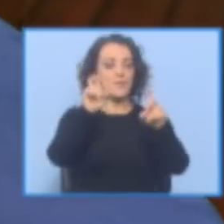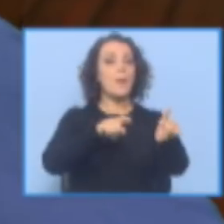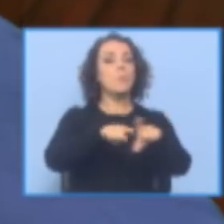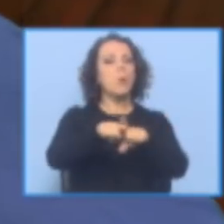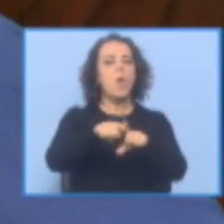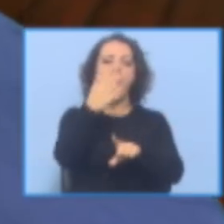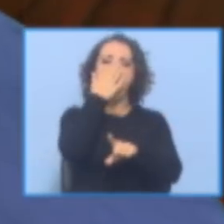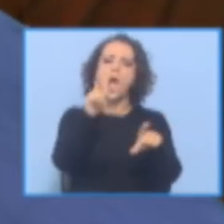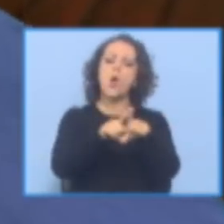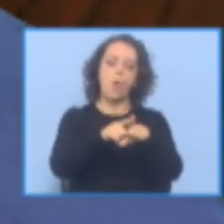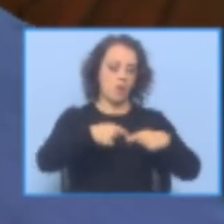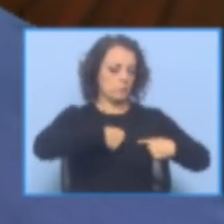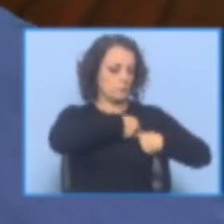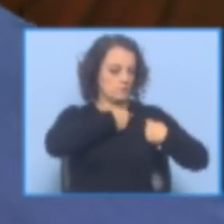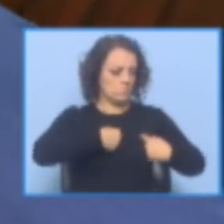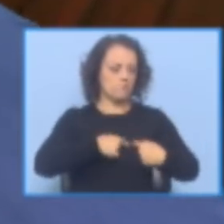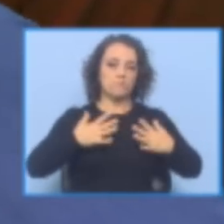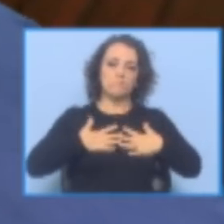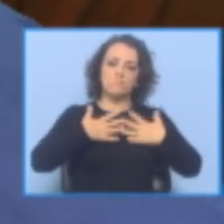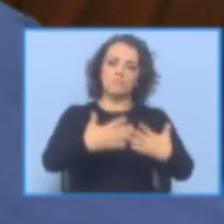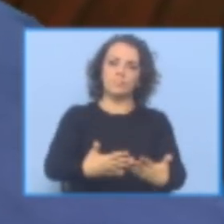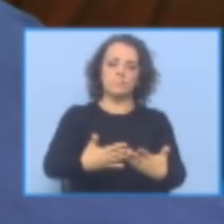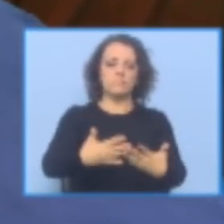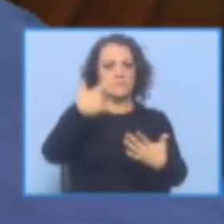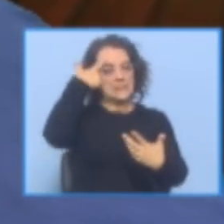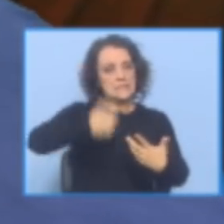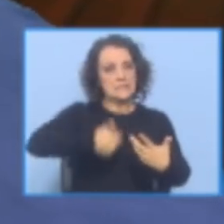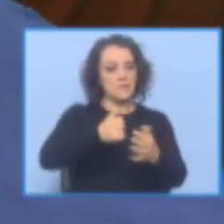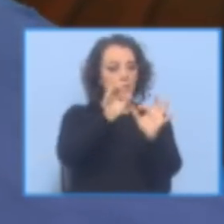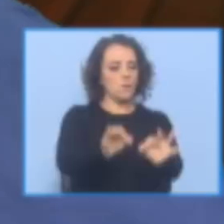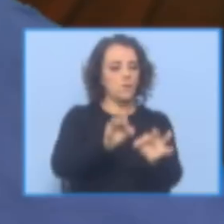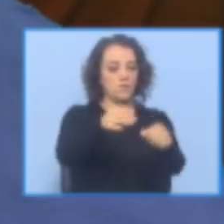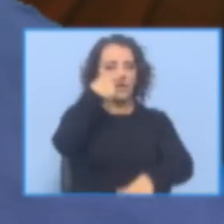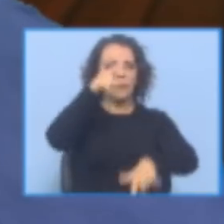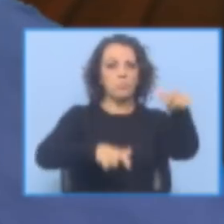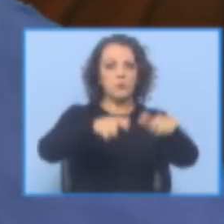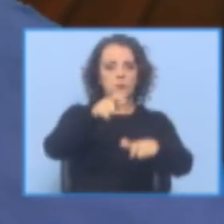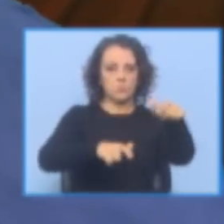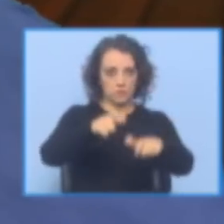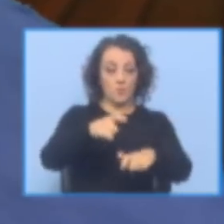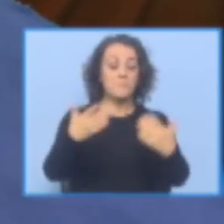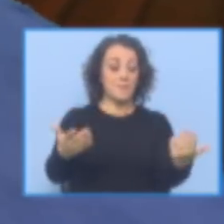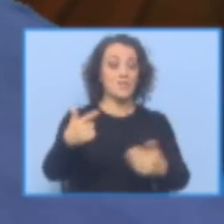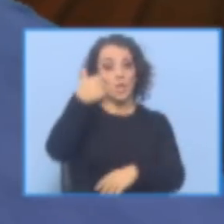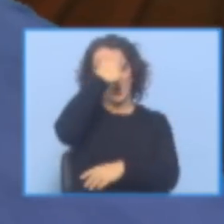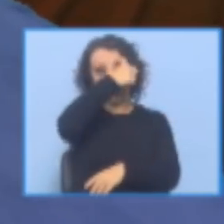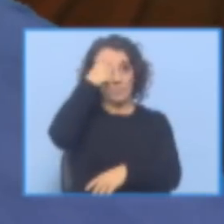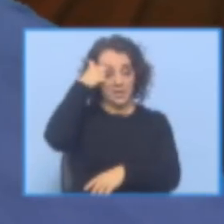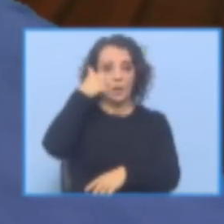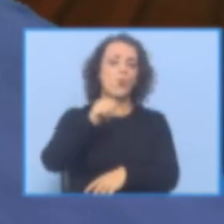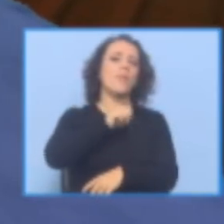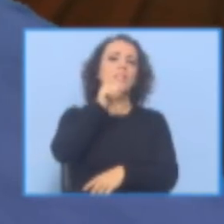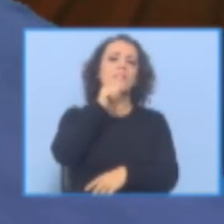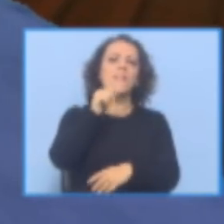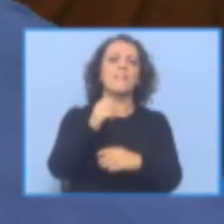serviço ao bem comum. E lembro aqui que todos os domingos na missa, na oração universal,